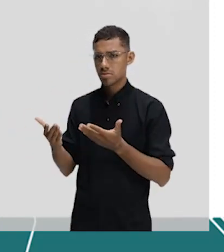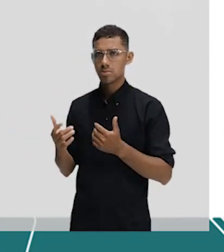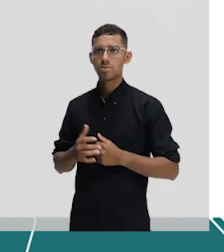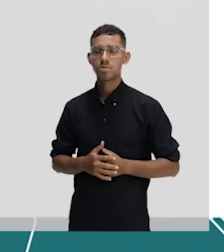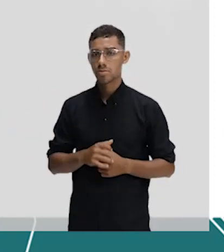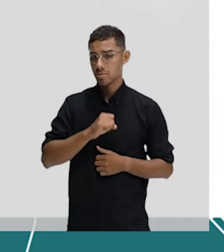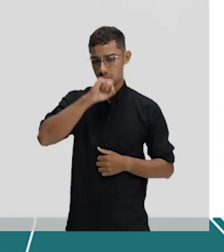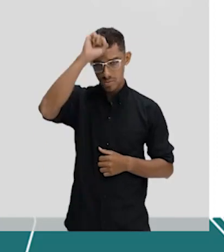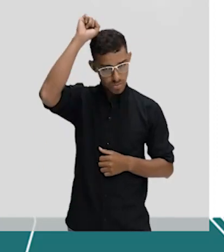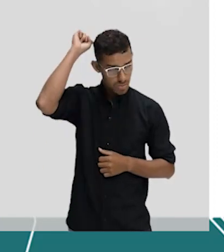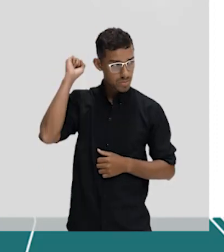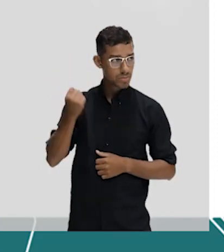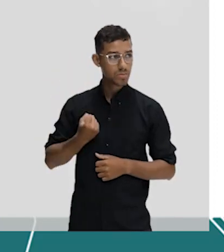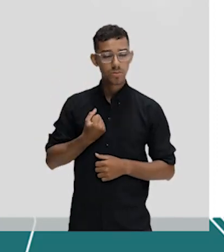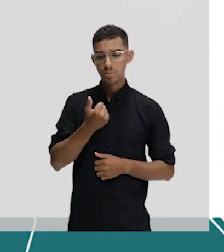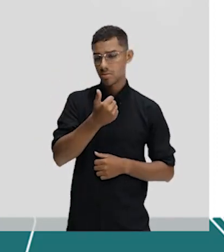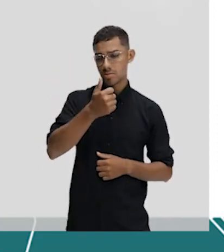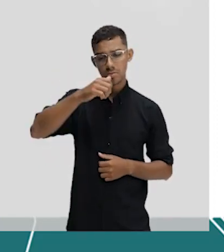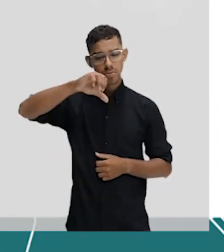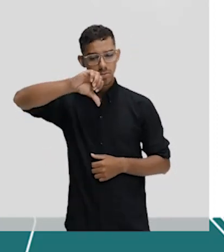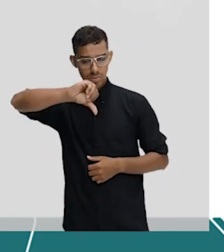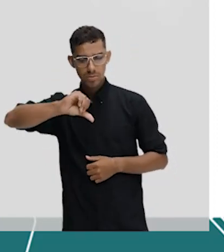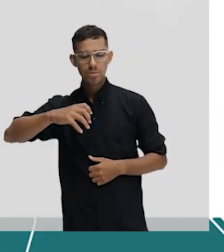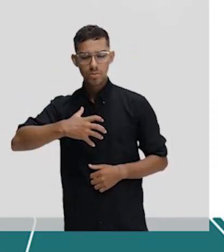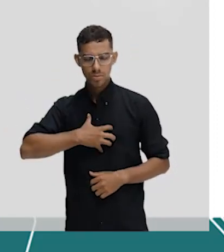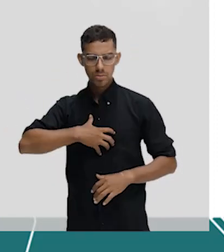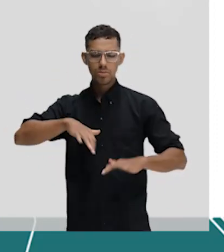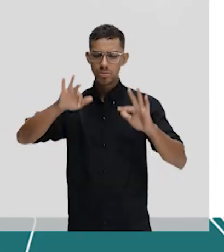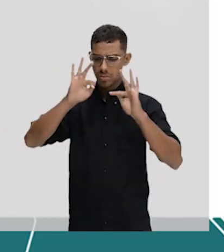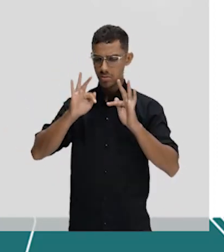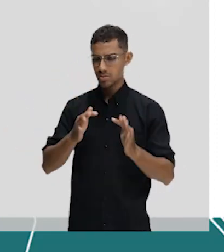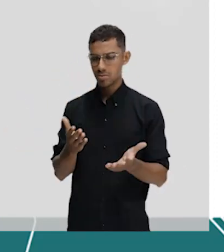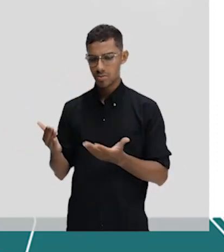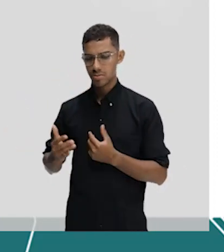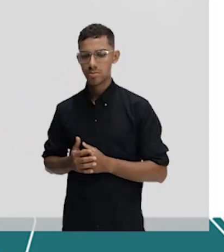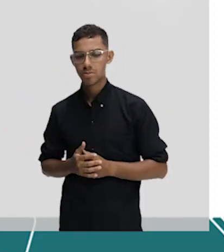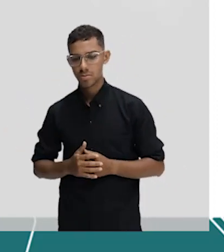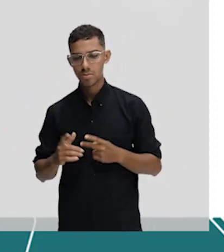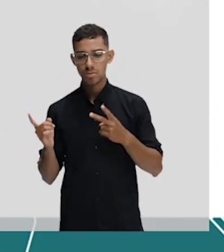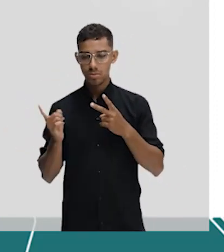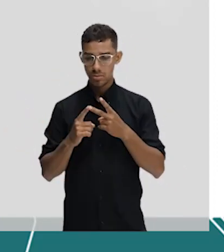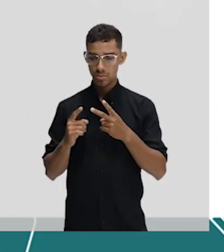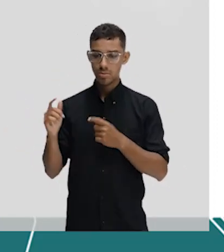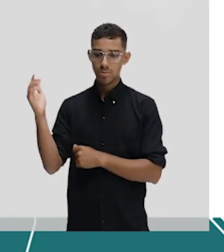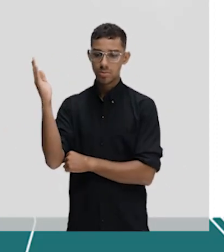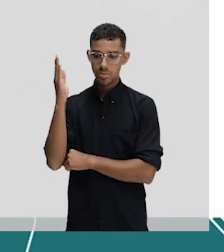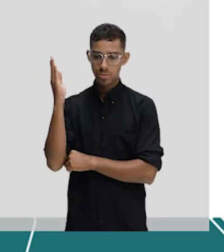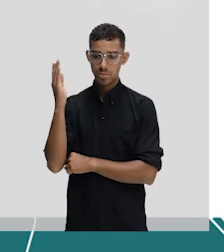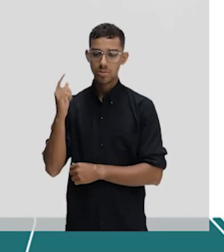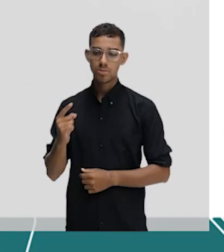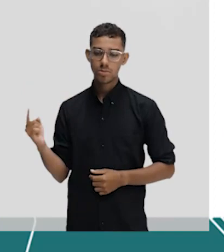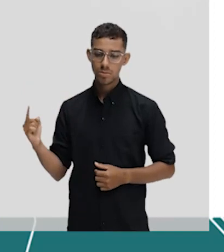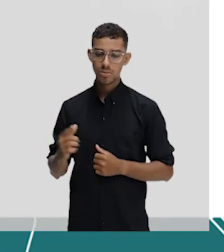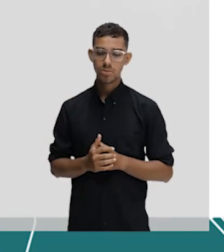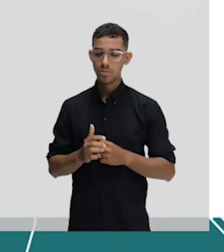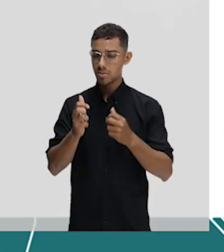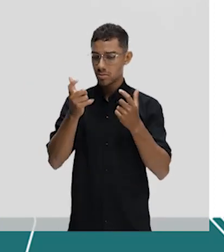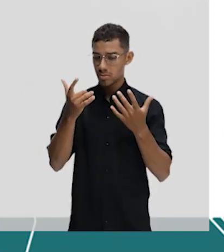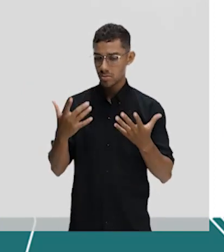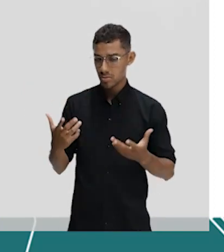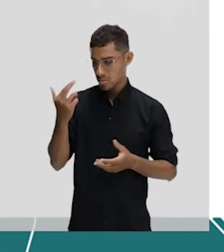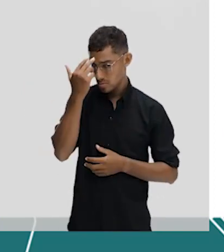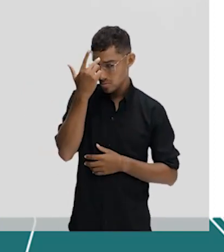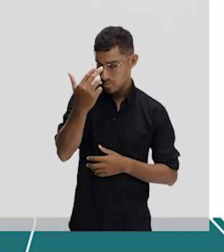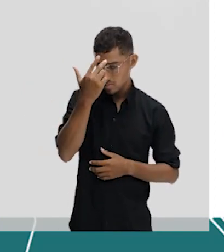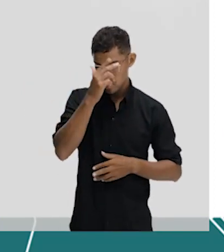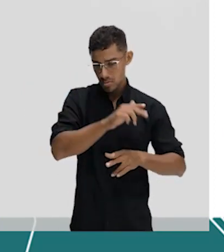século XIX. Gente, desculpa, mas eu tenho que me orgulhar disso. Já a Casa do Mordomo Régio, ela conta a história de Alcântara a partir de